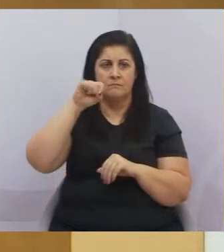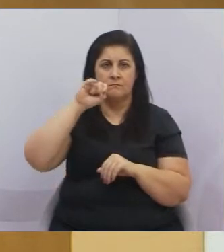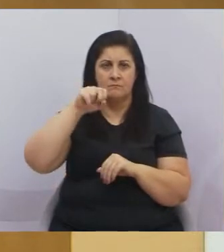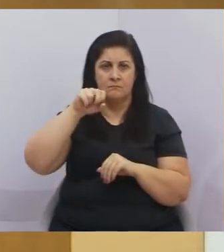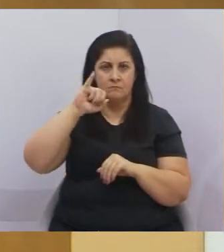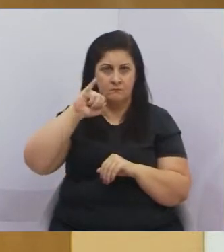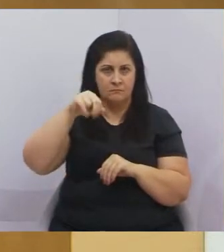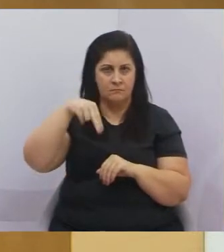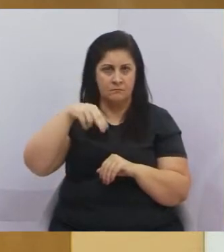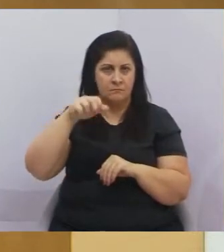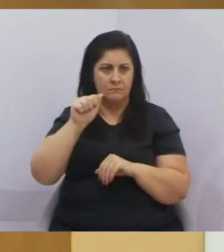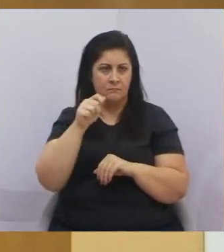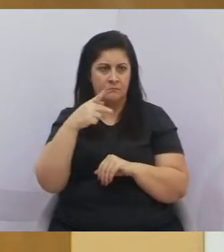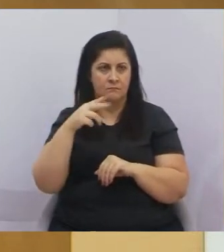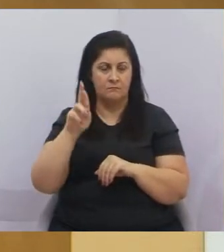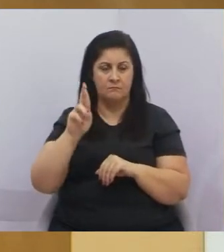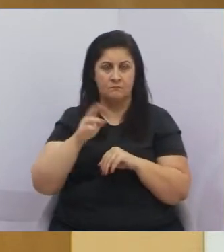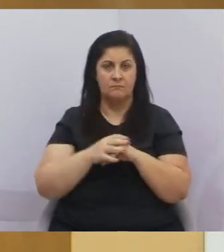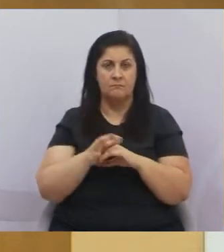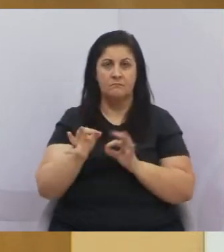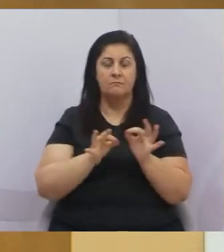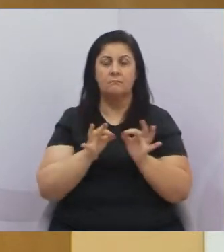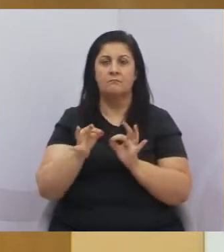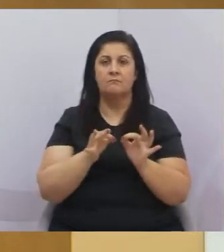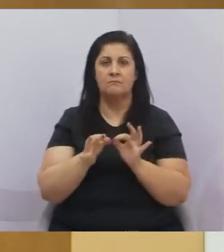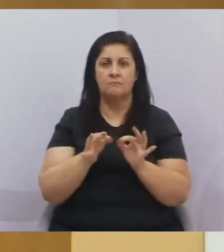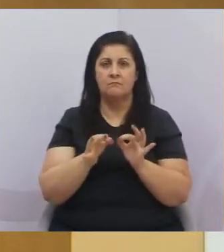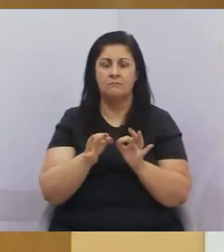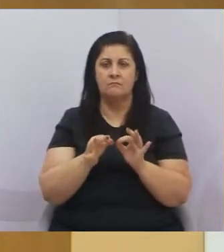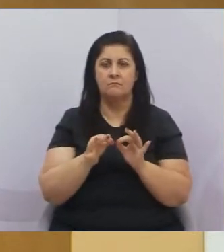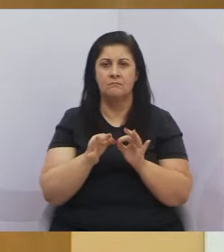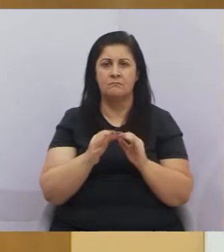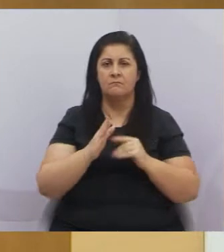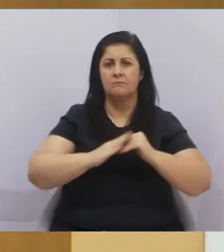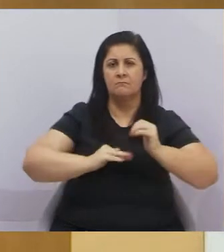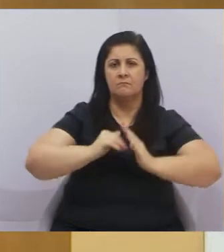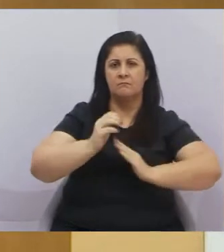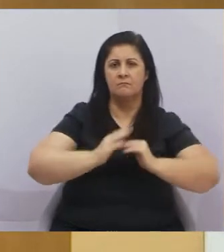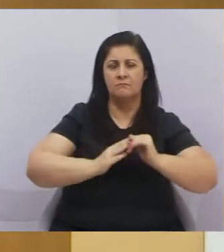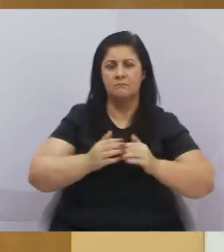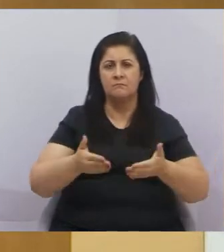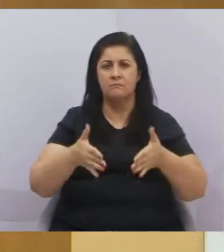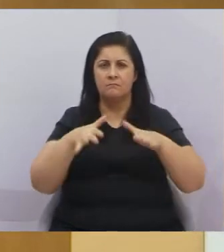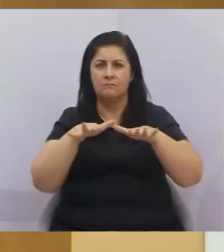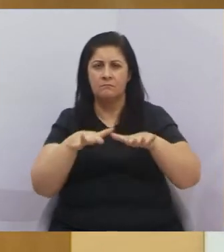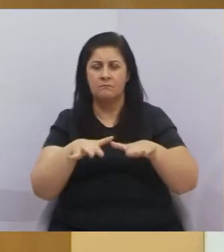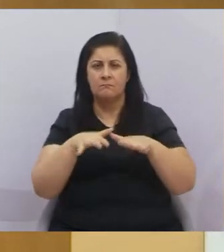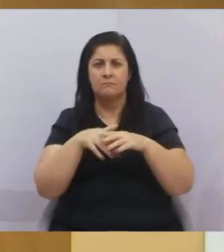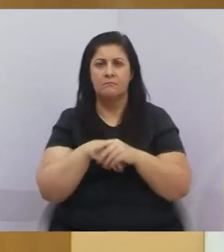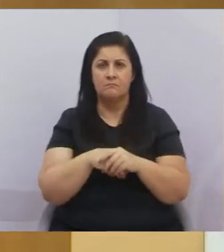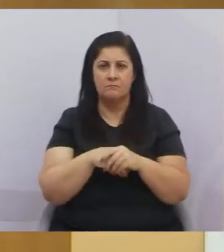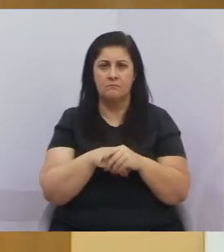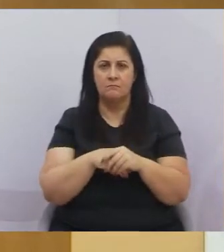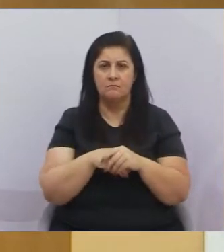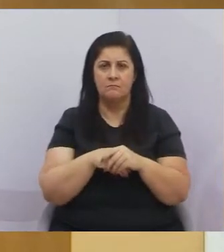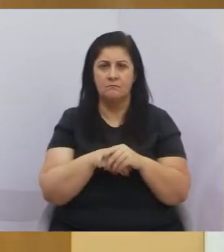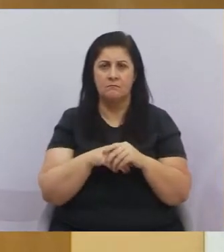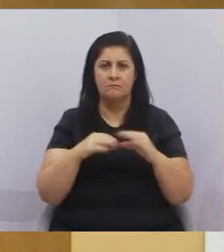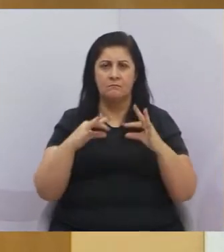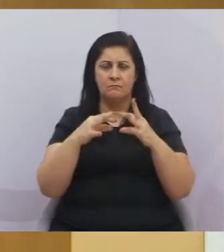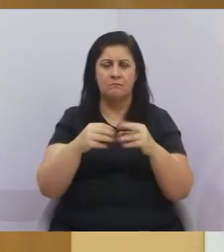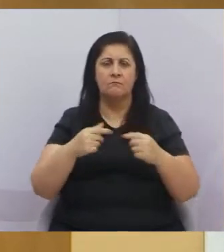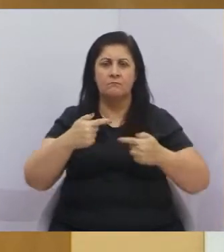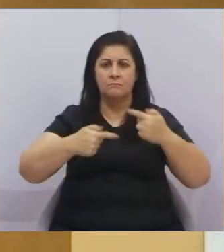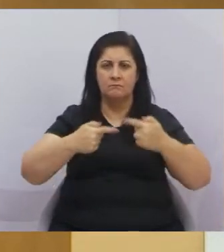SINAPIR, como forma de organização e de articulação voltada à implementação do conjunto de políticas